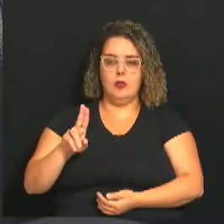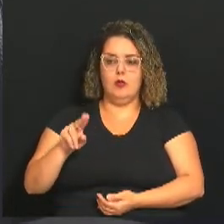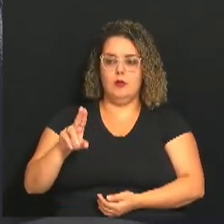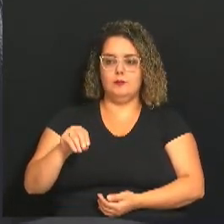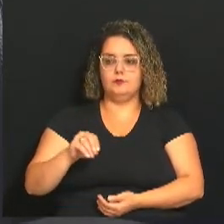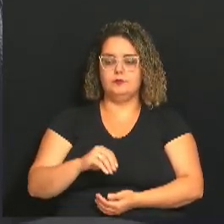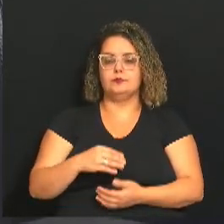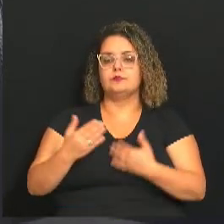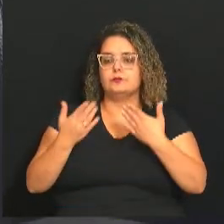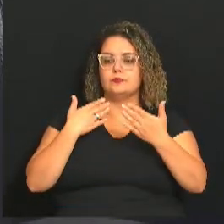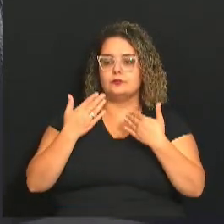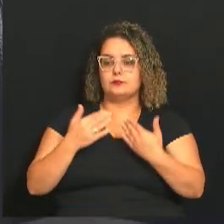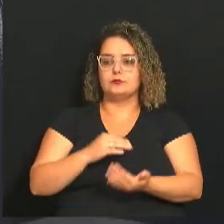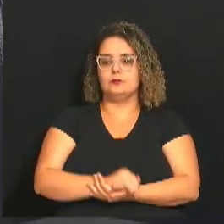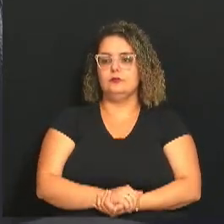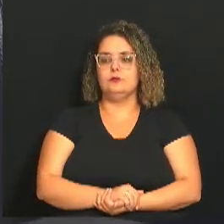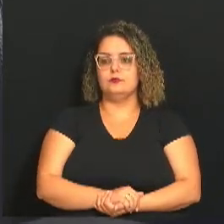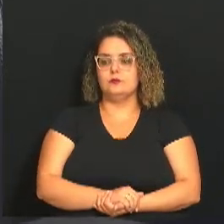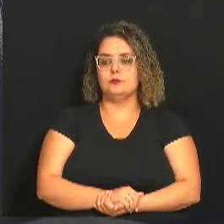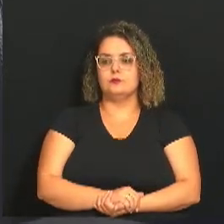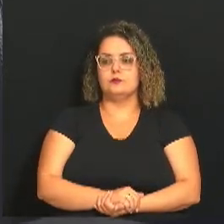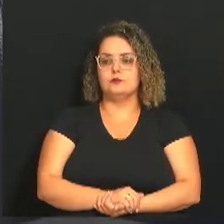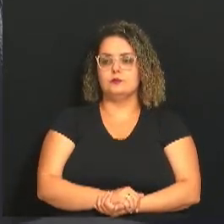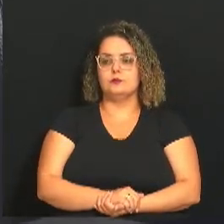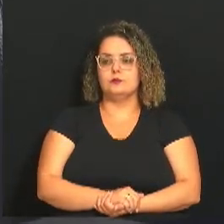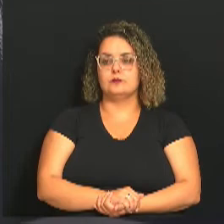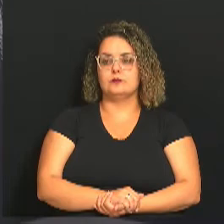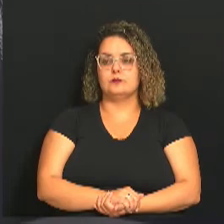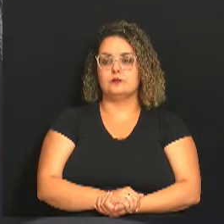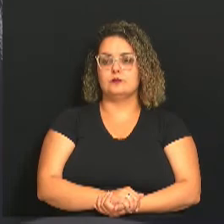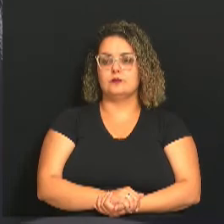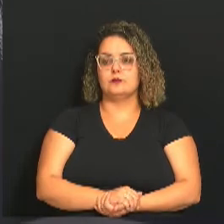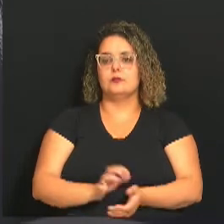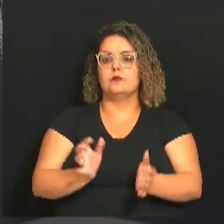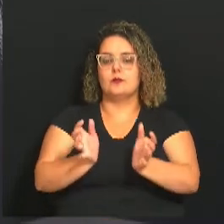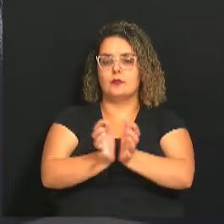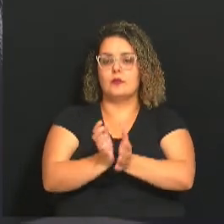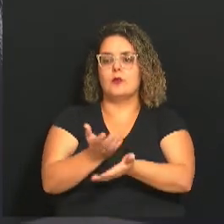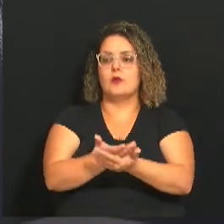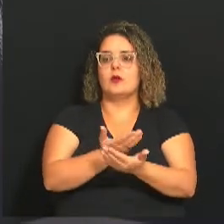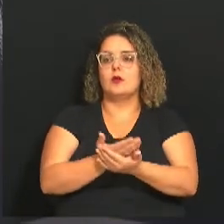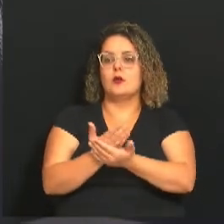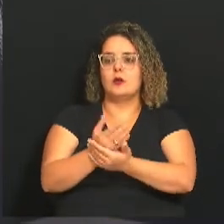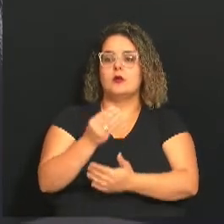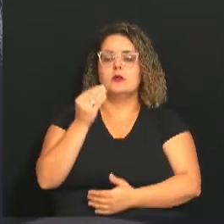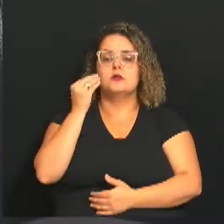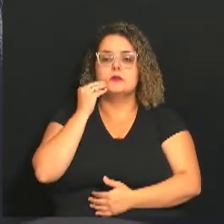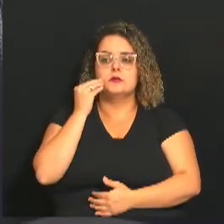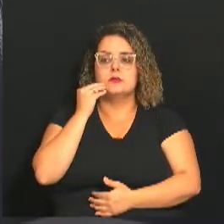contigo, já iniciando aqui. Bom, como nós estamos numa comissão de estudo, tentando